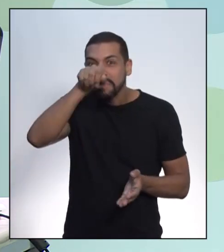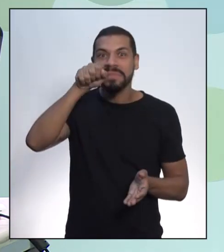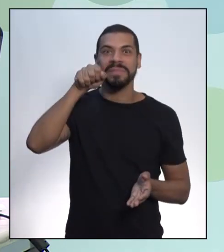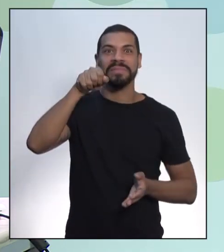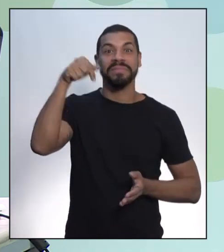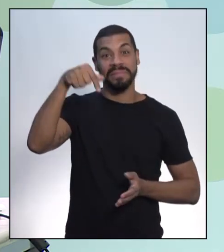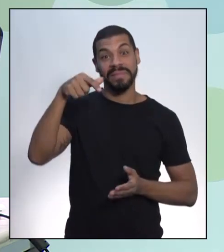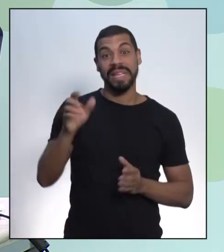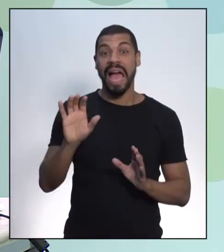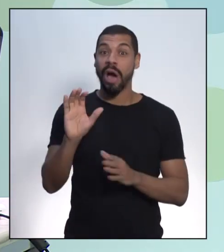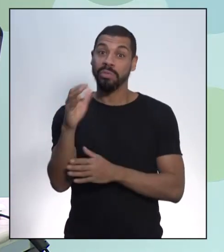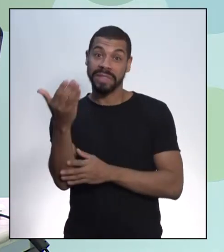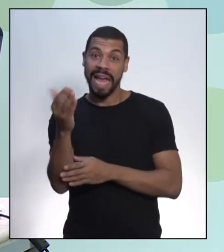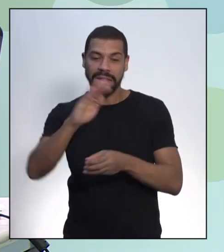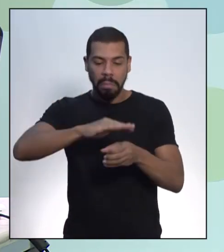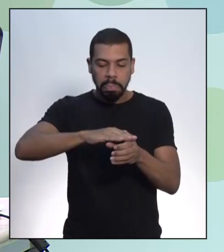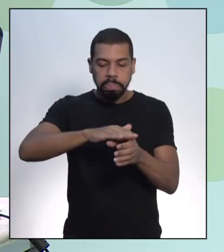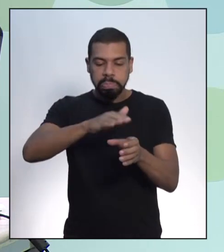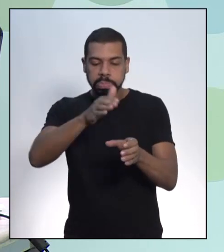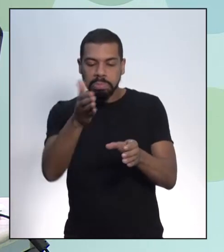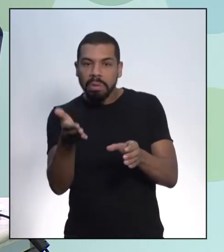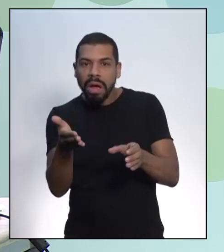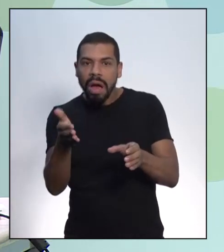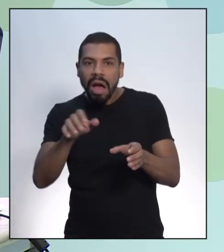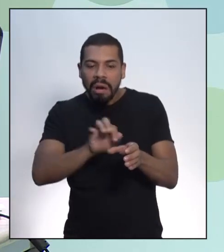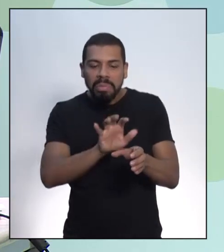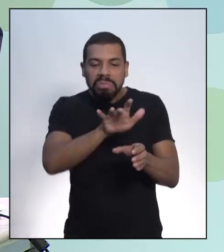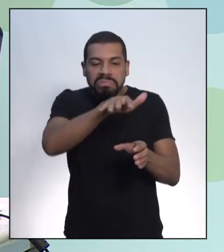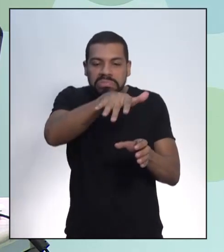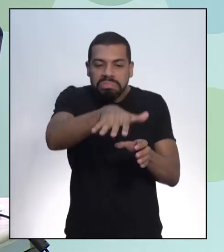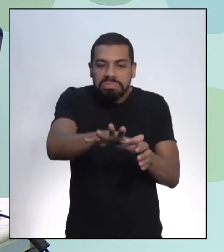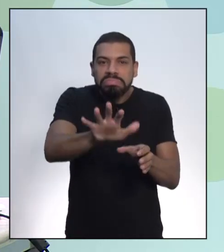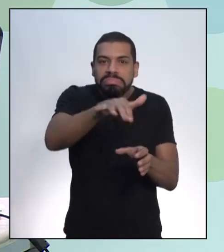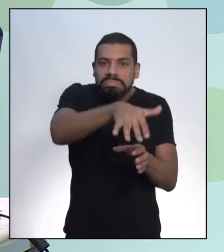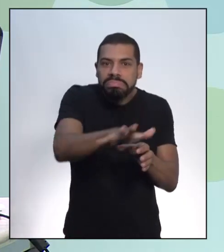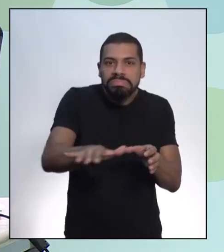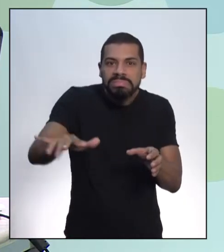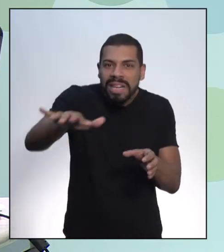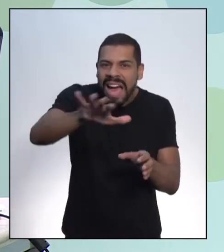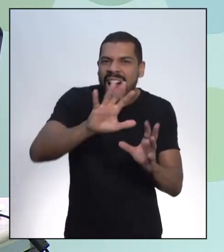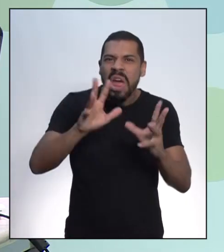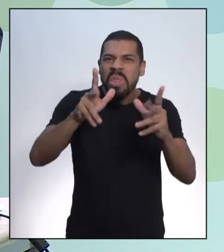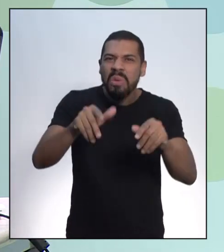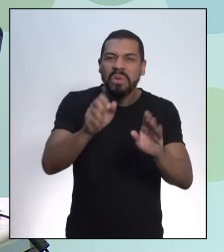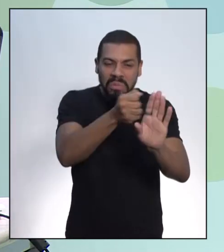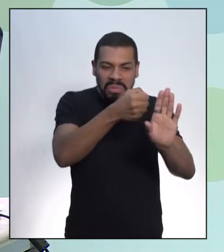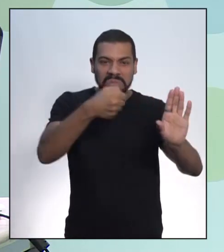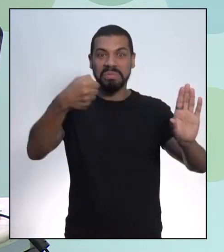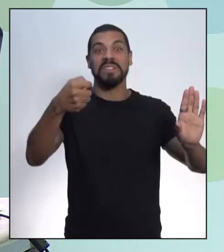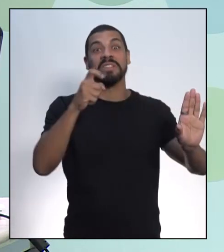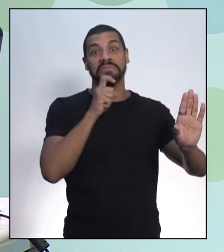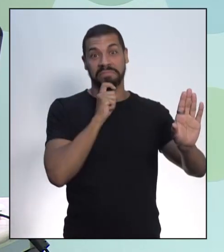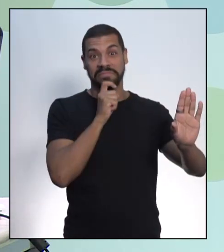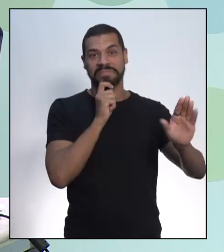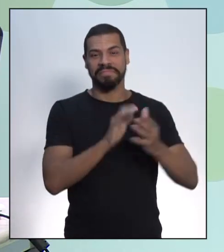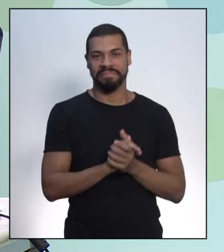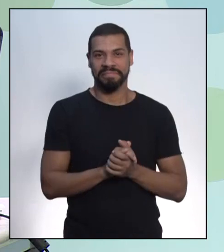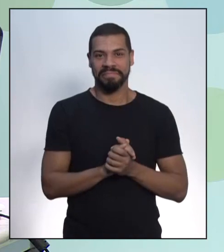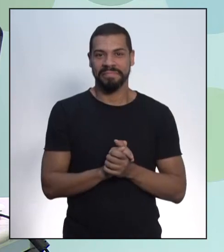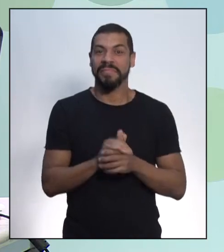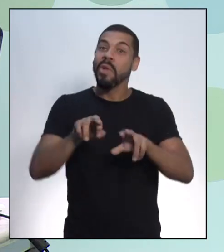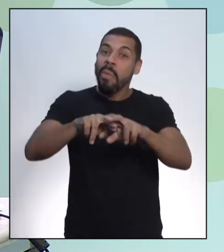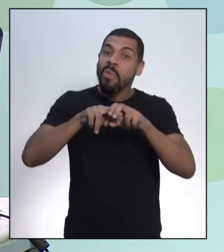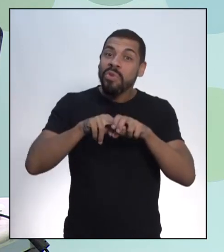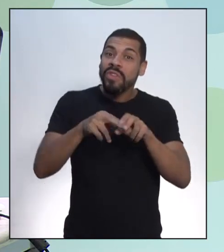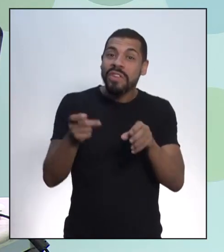alguma vasilha aberta com um tempero, acaba contaminando, né, todinha a nossa geladeira com cheiro. Então, para tirar esse cheiro, que a gente coloca um